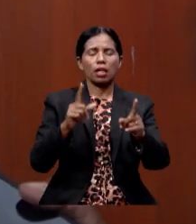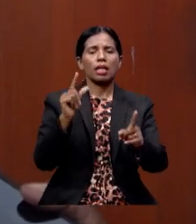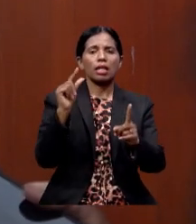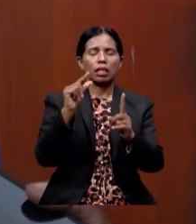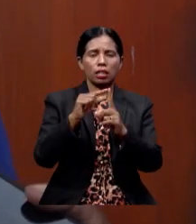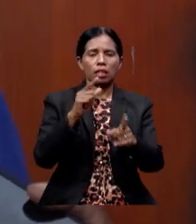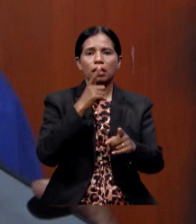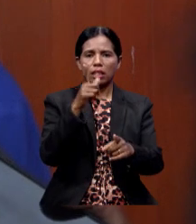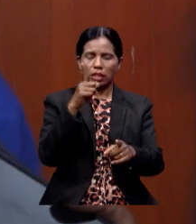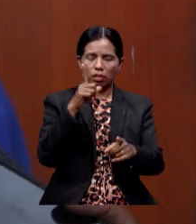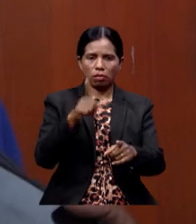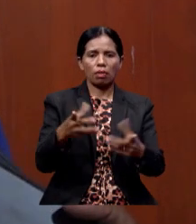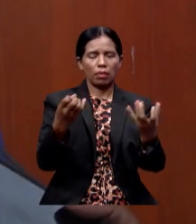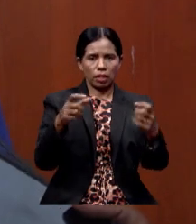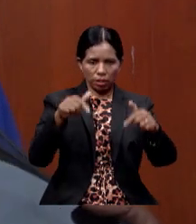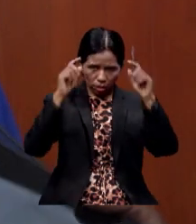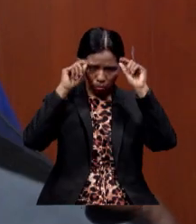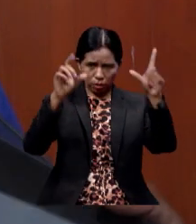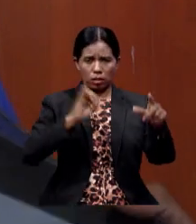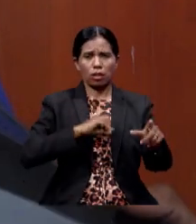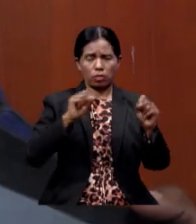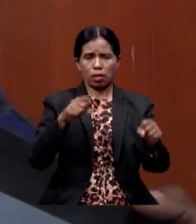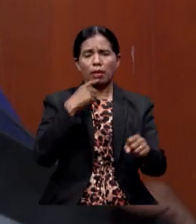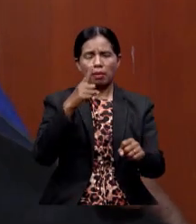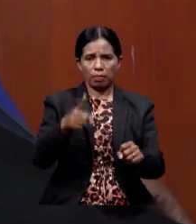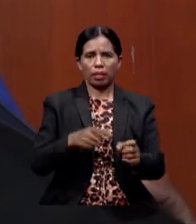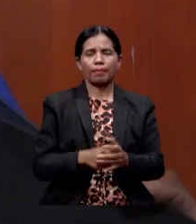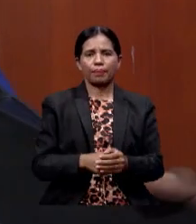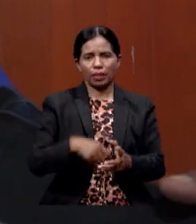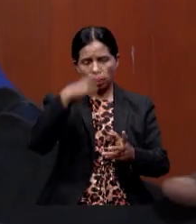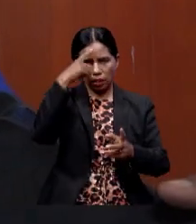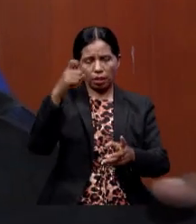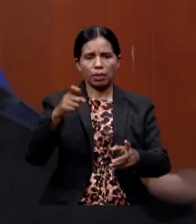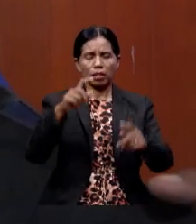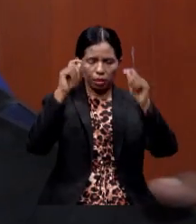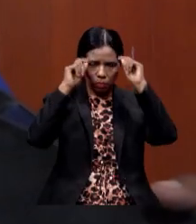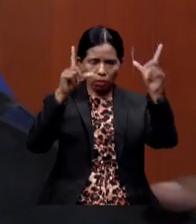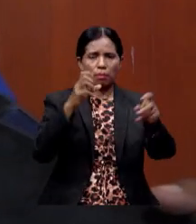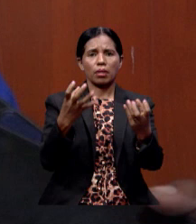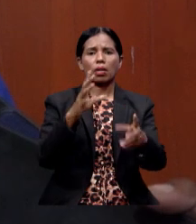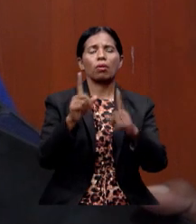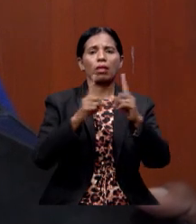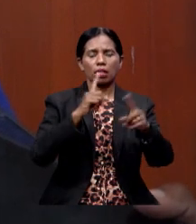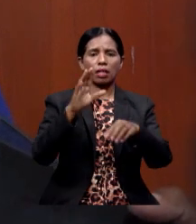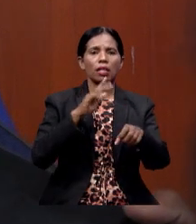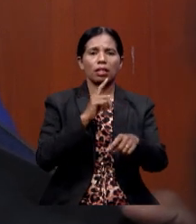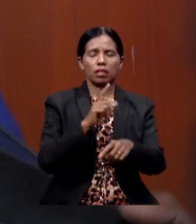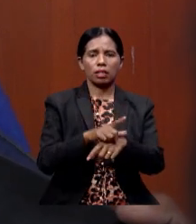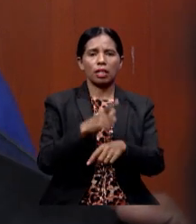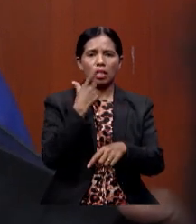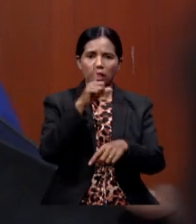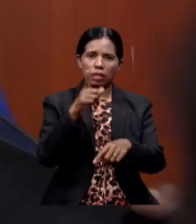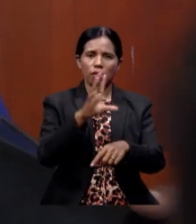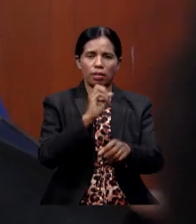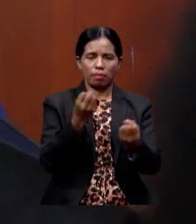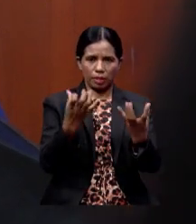Asia, ma Timor wans. E ne hautete bele, tam Timor barakona, kulia linguas oyoin. E tal esforço